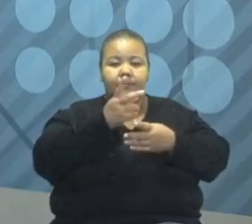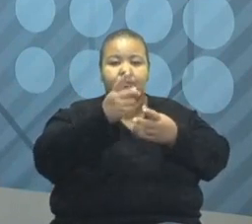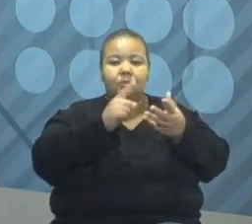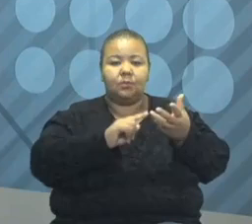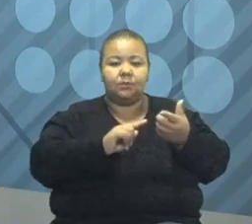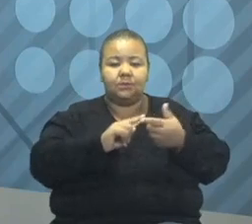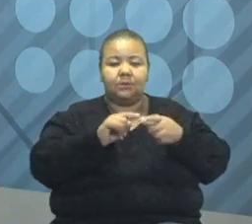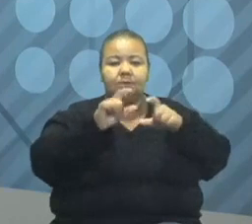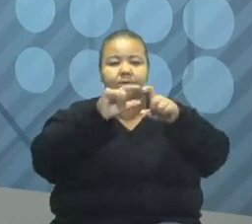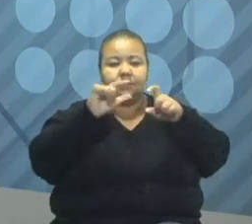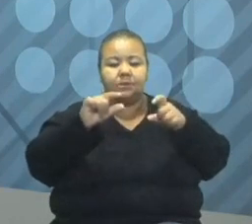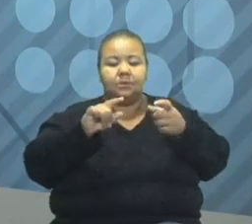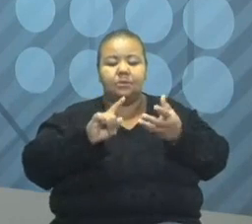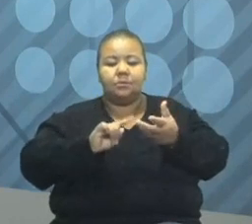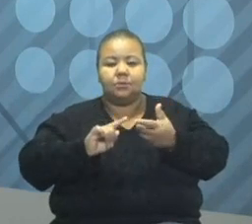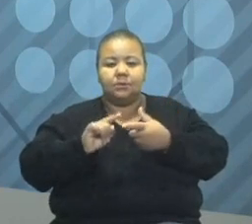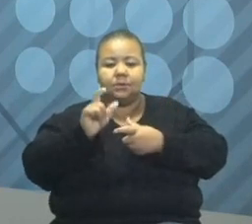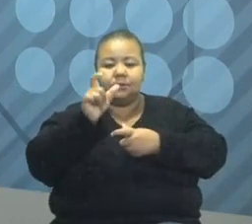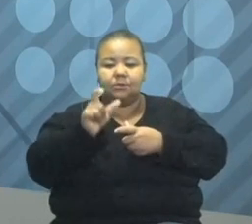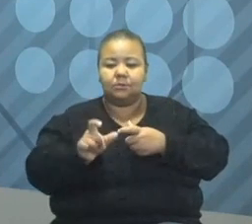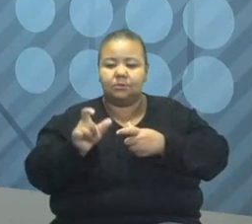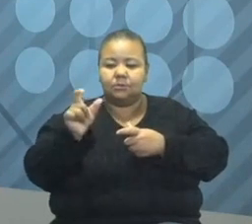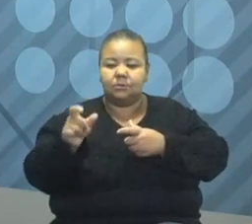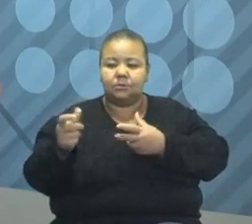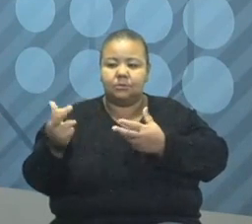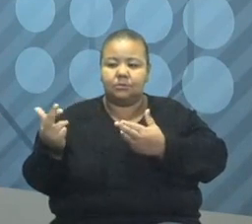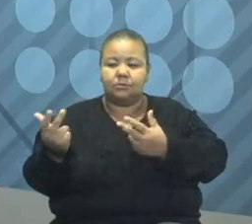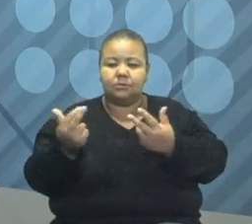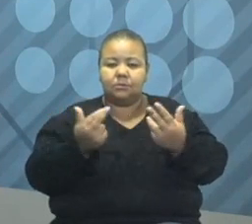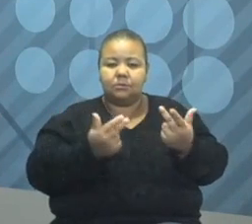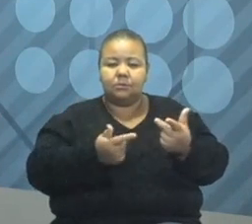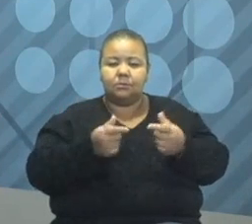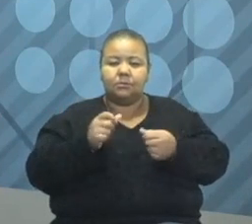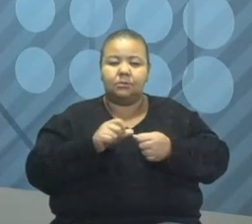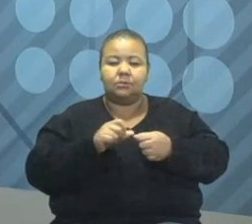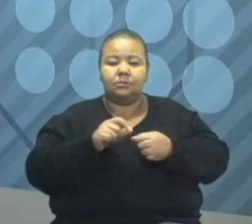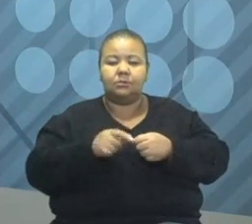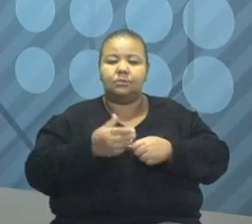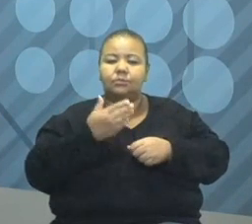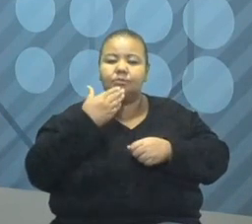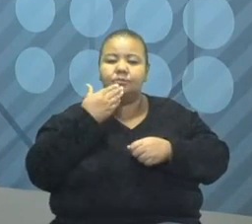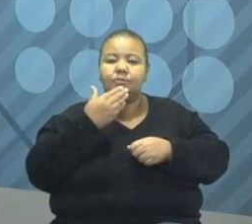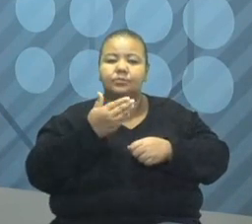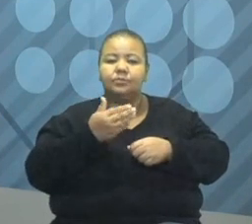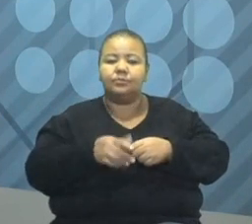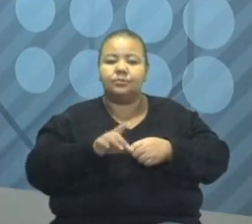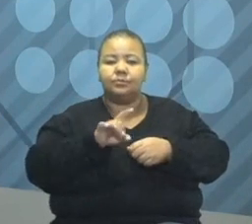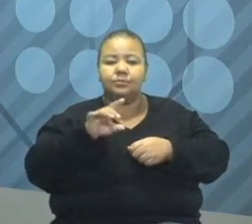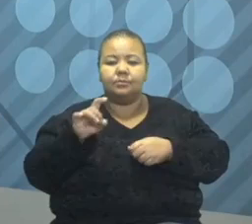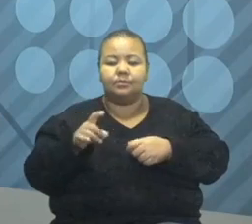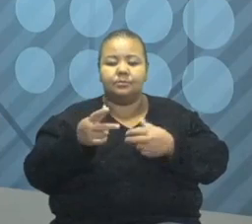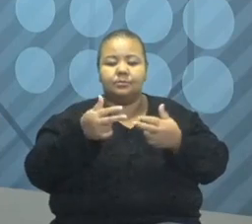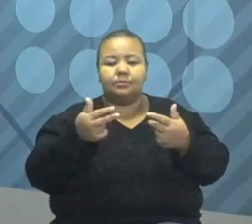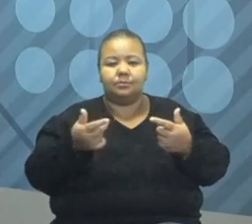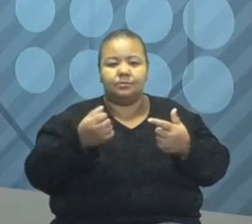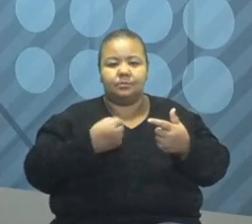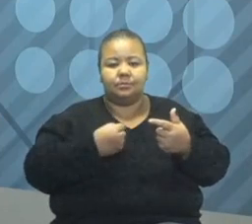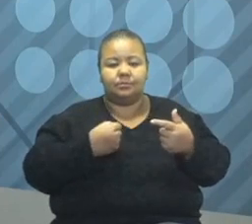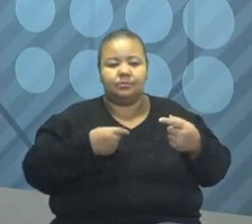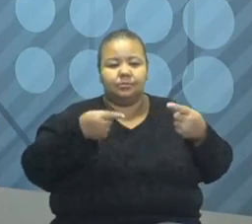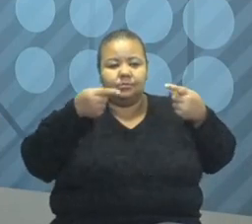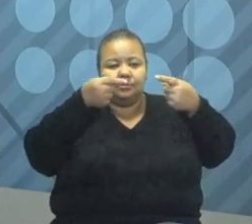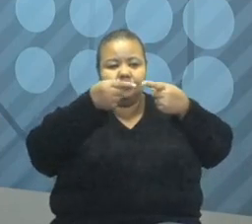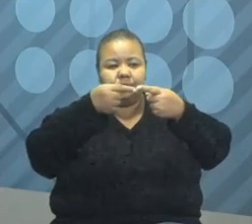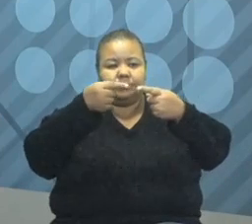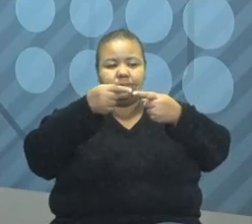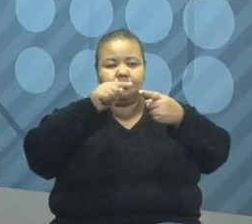tem que ter o mesmo tamanho. A partir disso, nós vamos efetuar as operações solicitadas elemento com o